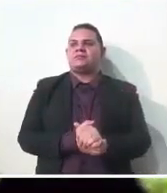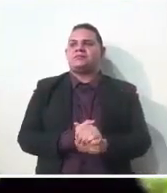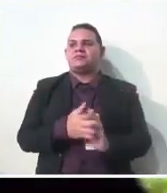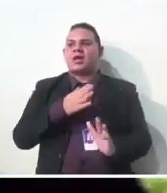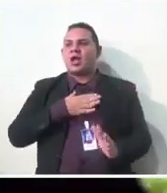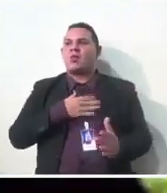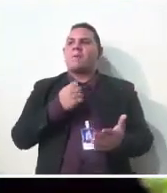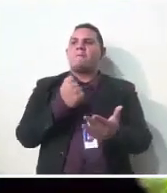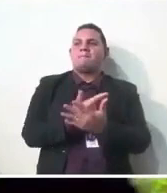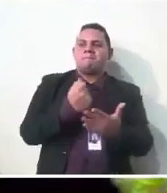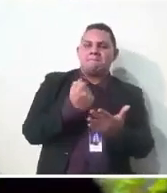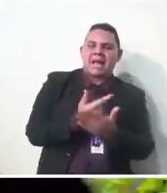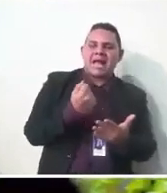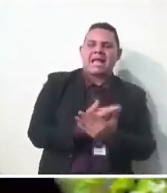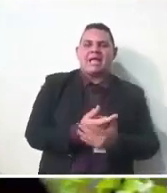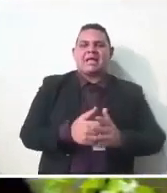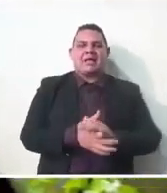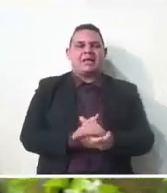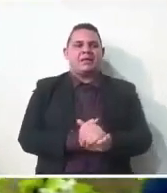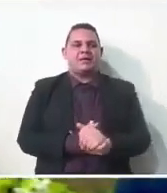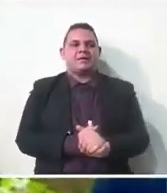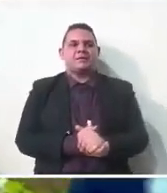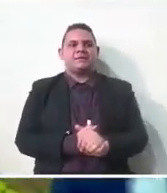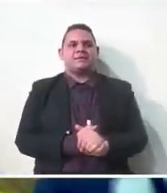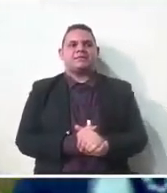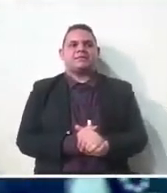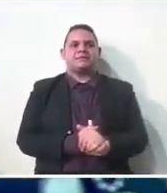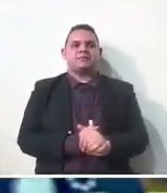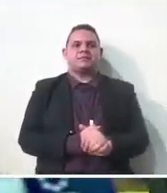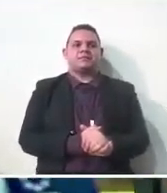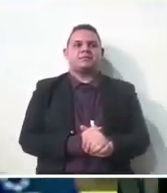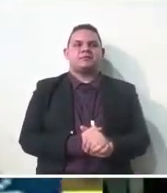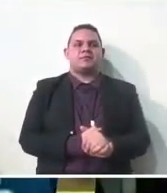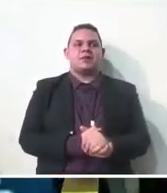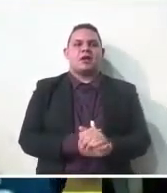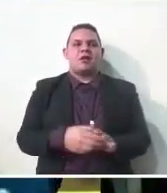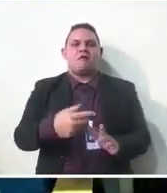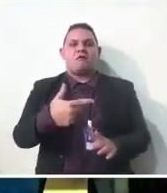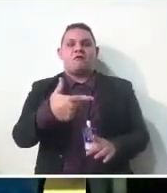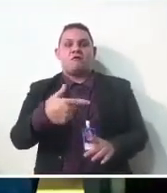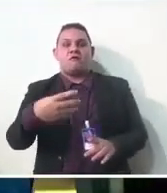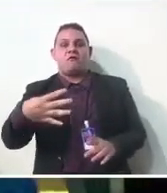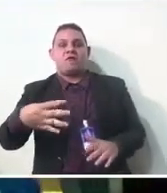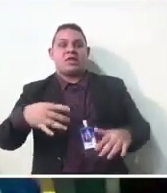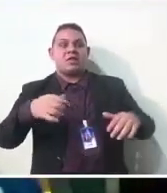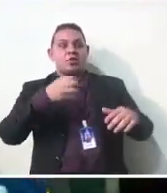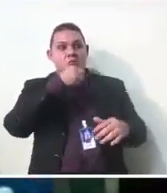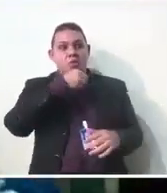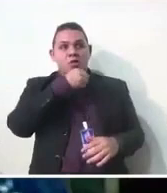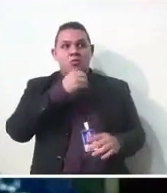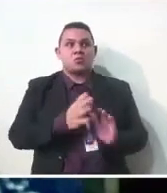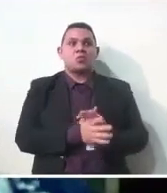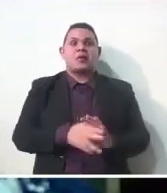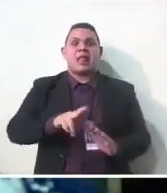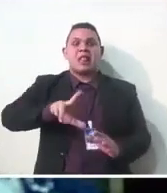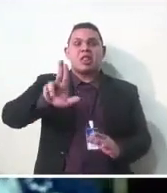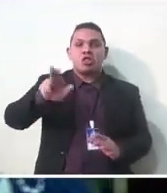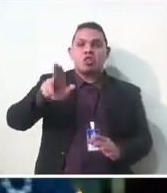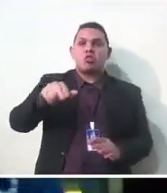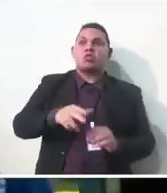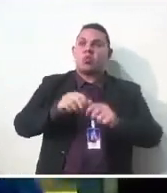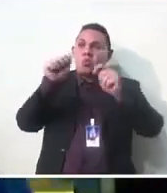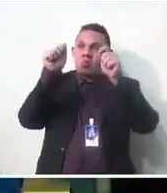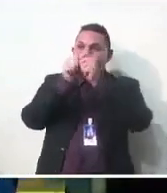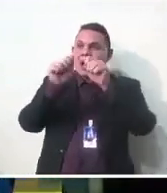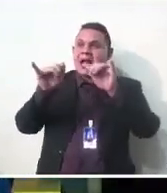já paguei a sentença. Aí os quatro seres viventes, os 24 anciões, que nunca tinham o adorado, servia só